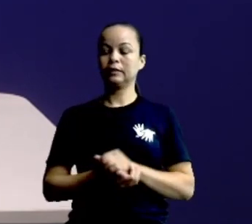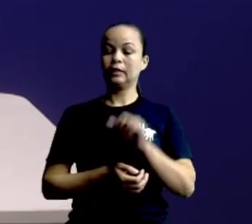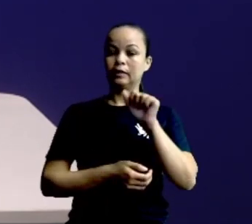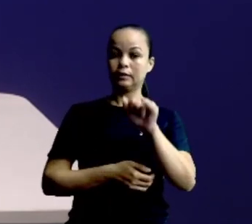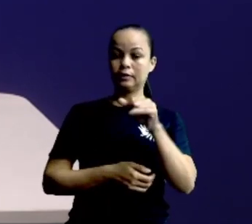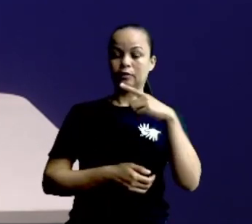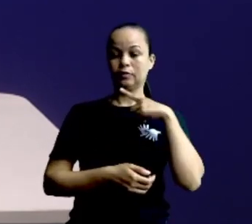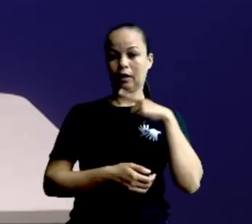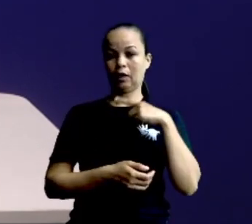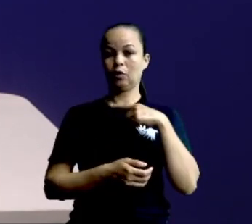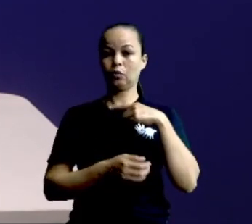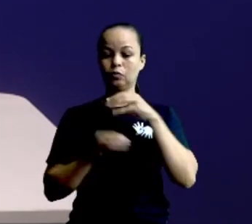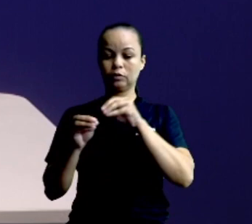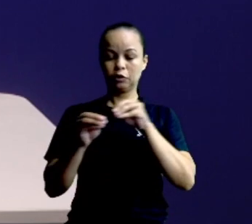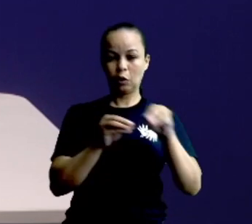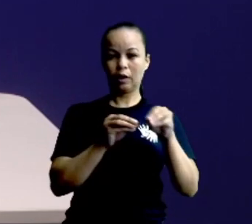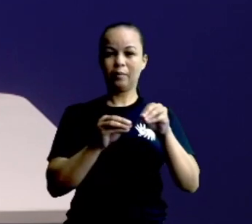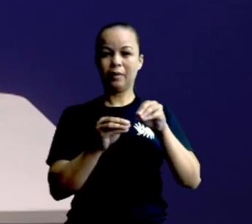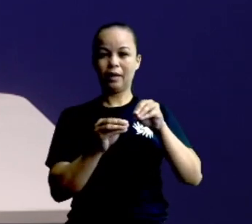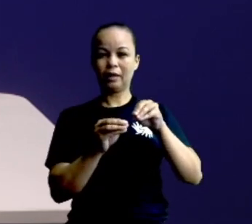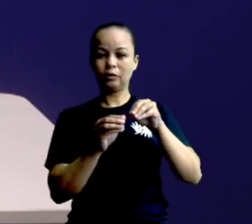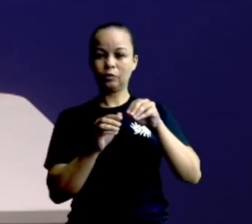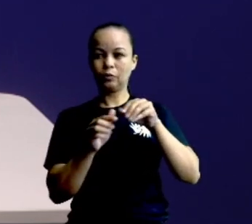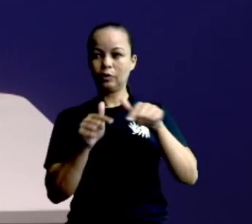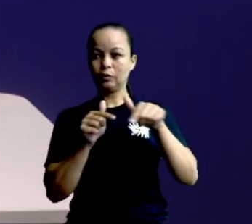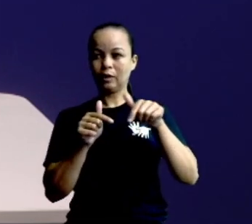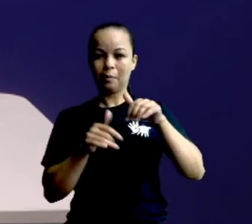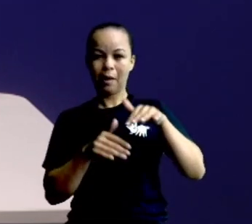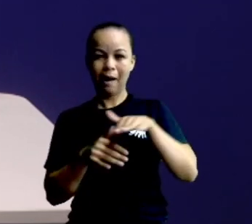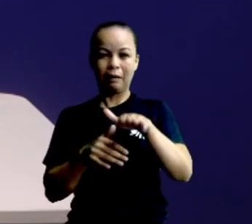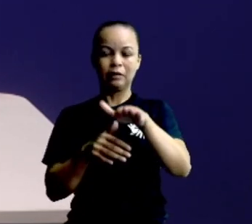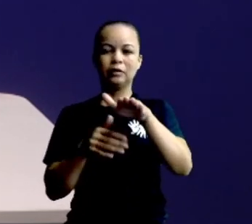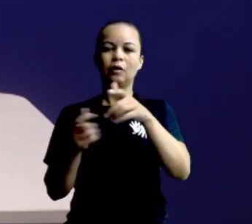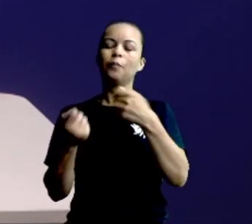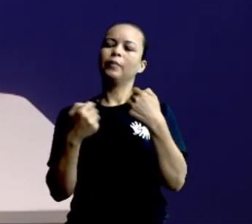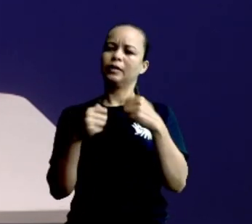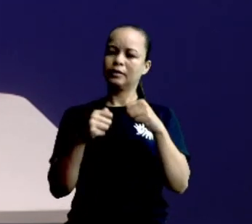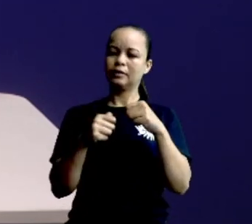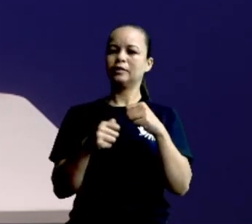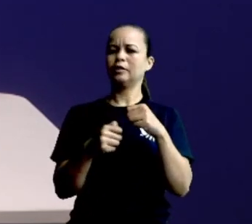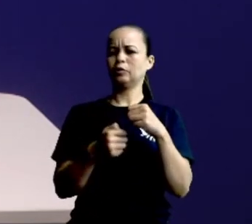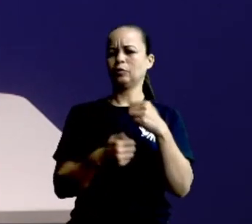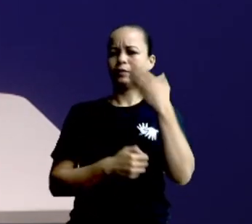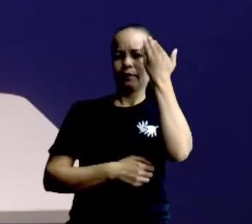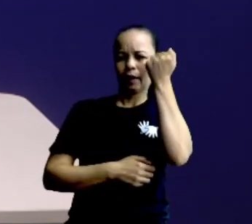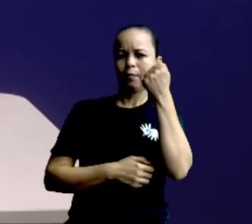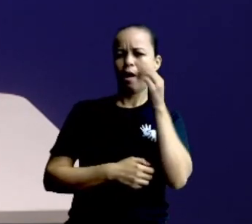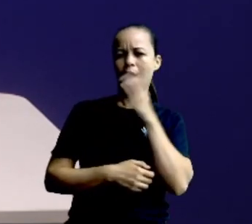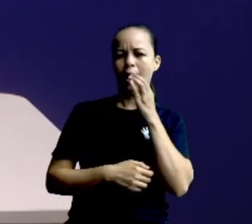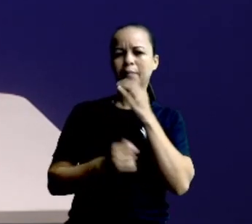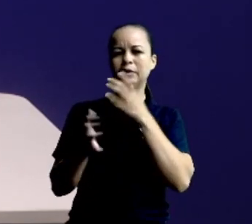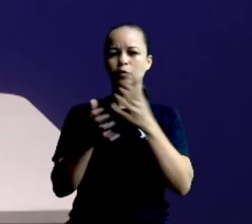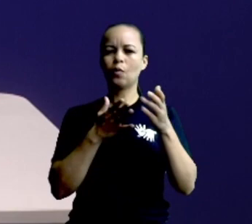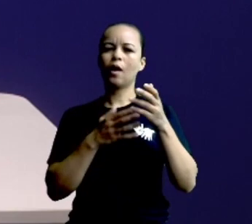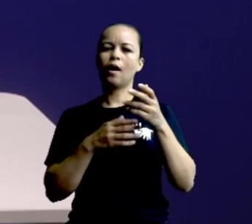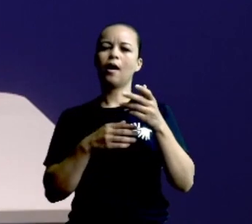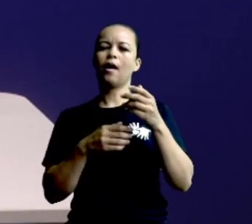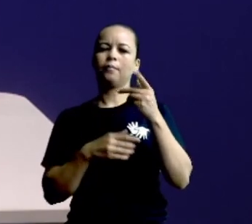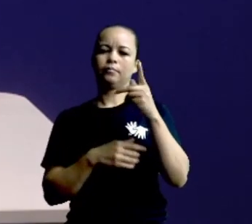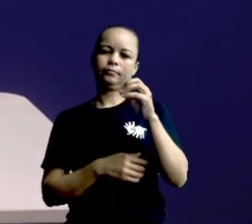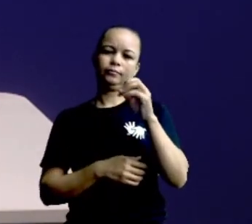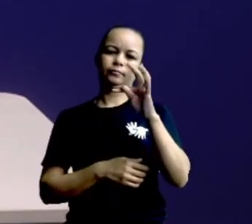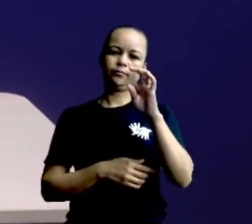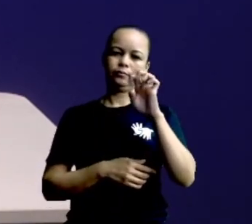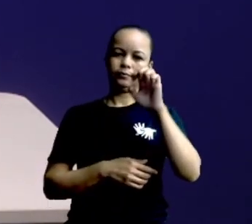tenho um deslocamento, tenho um trabalho e tenho tempo gasto, eu consigo detectar aí rapidamente a potência, sem problema